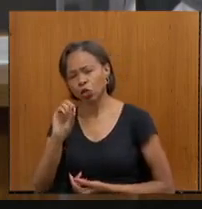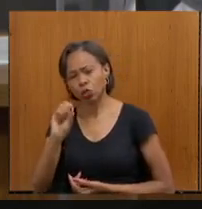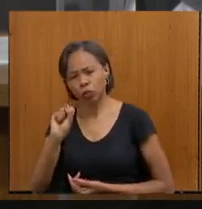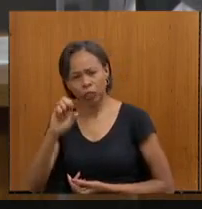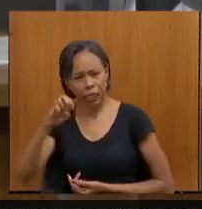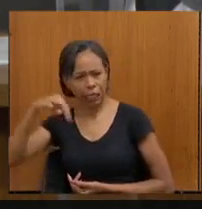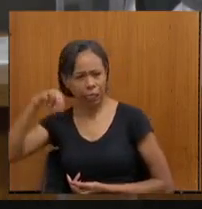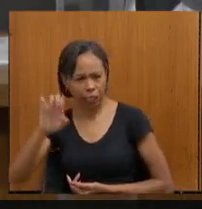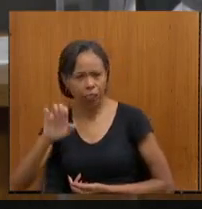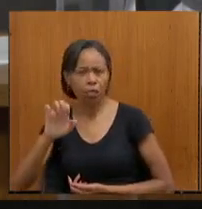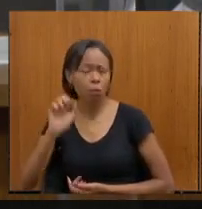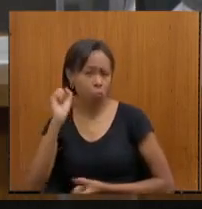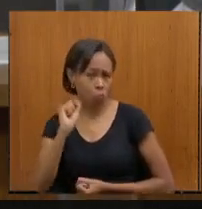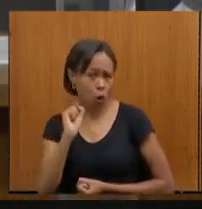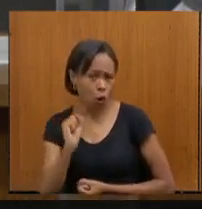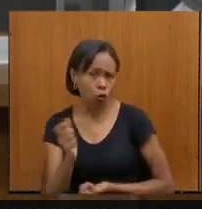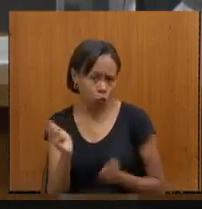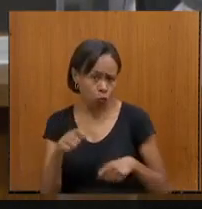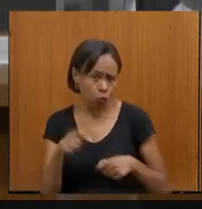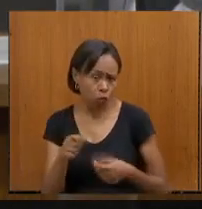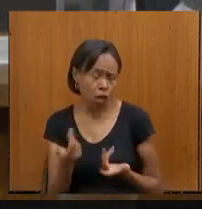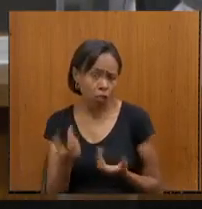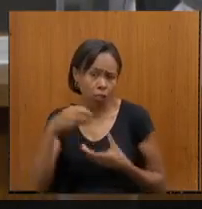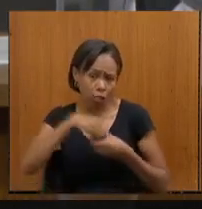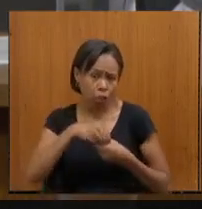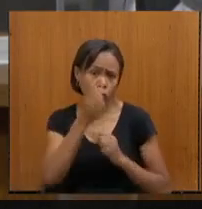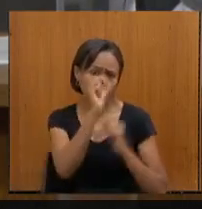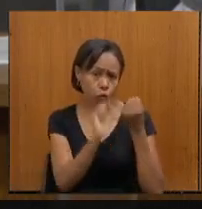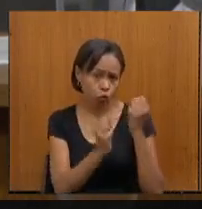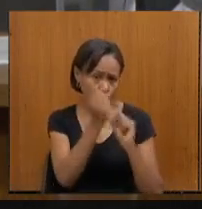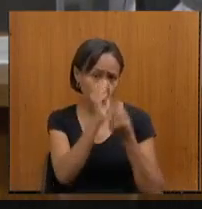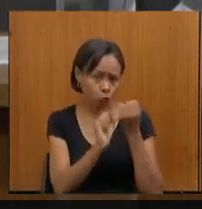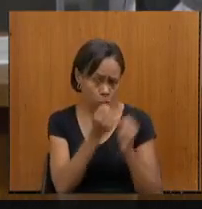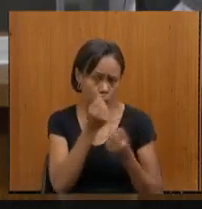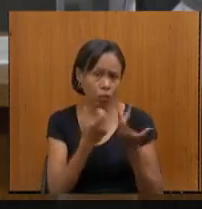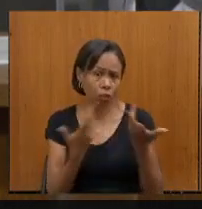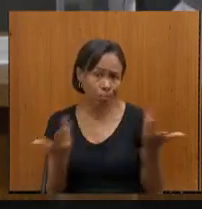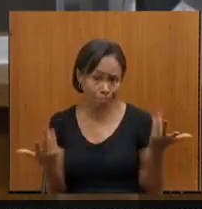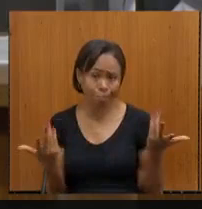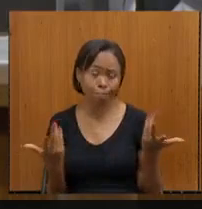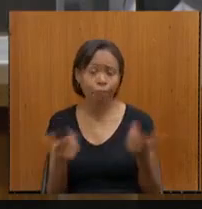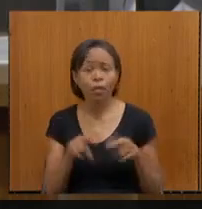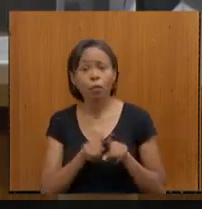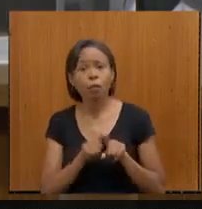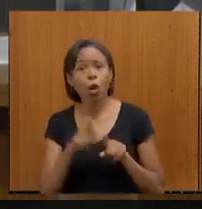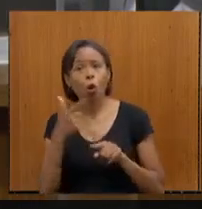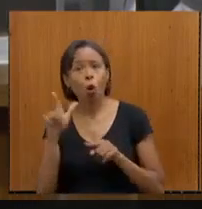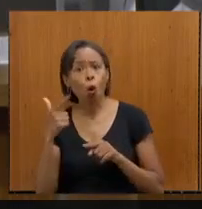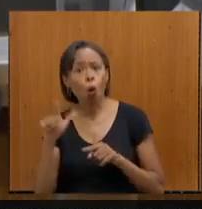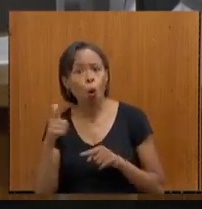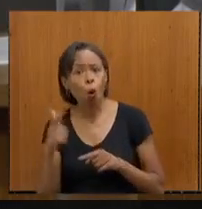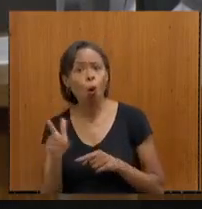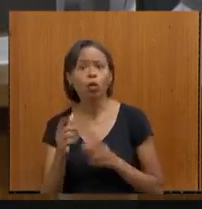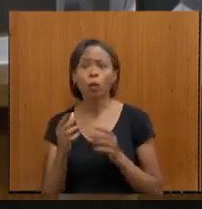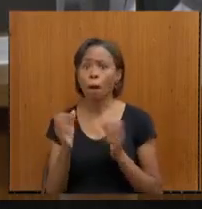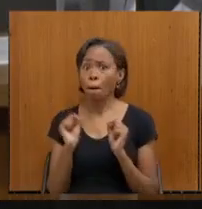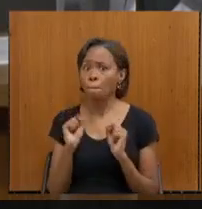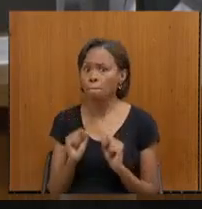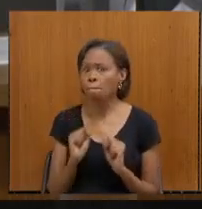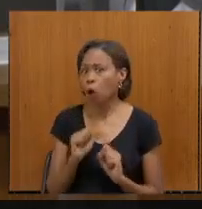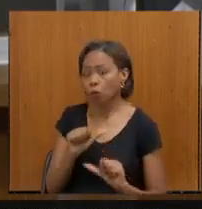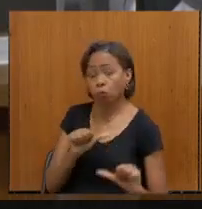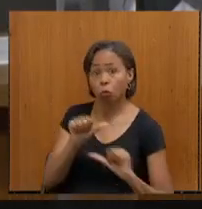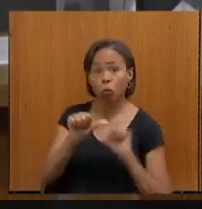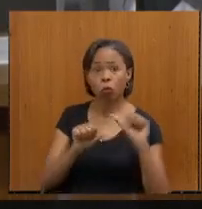uma fonte renovável e outros formas power-to-gas o pau aqui ocorre transformar em sua energia